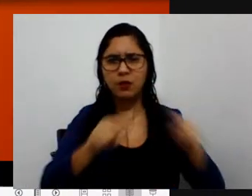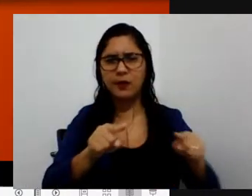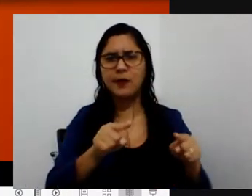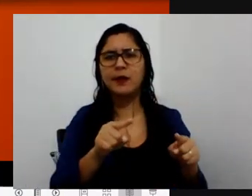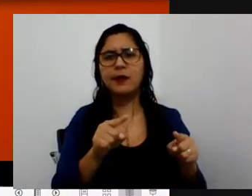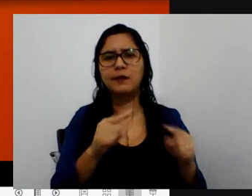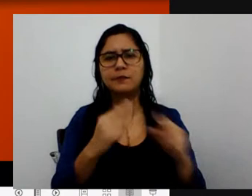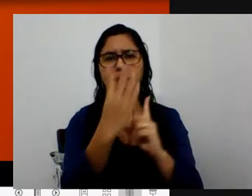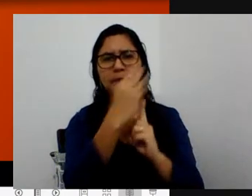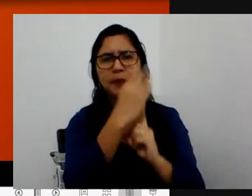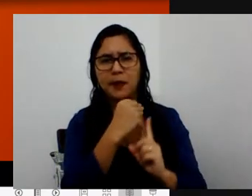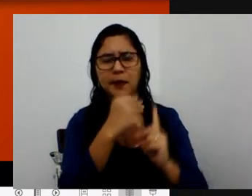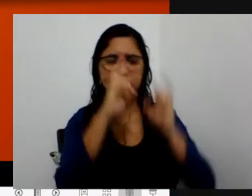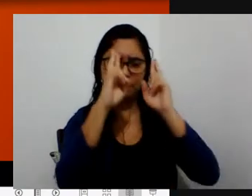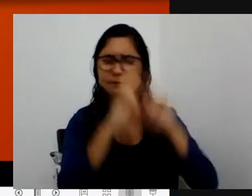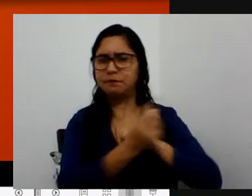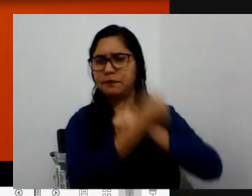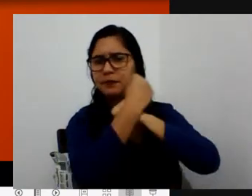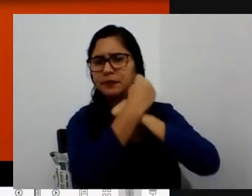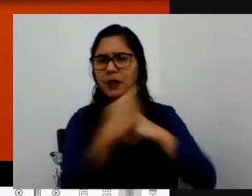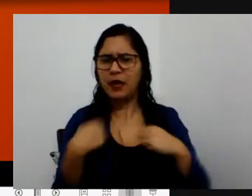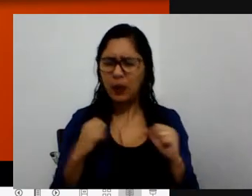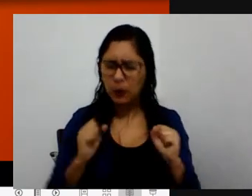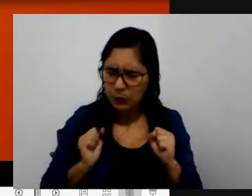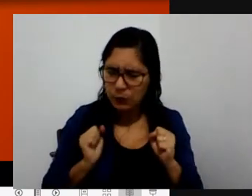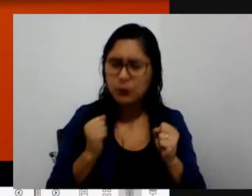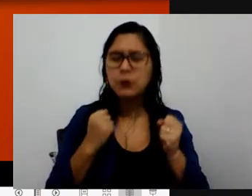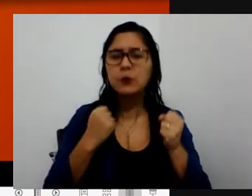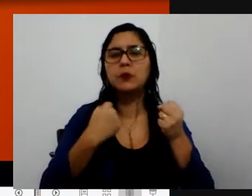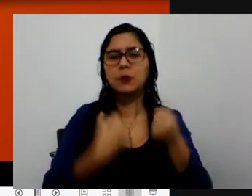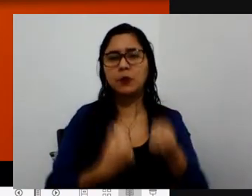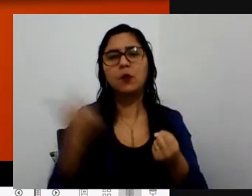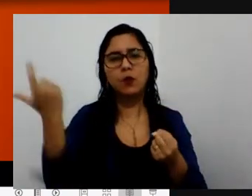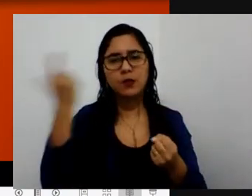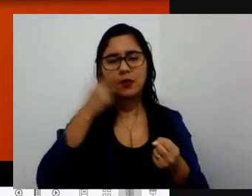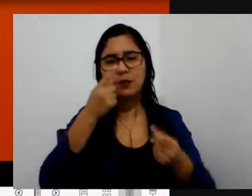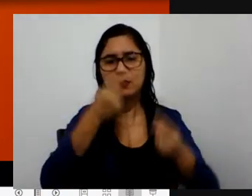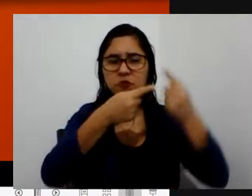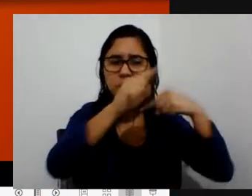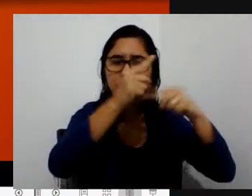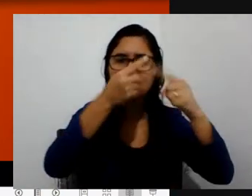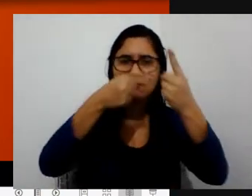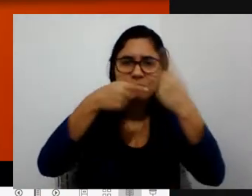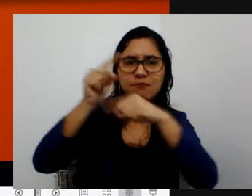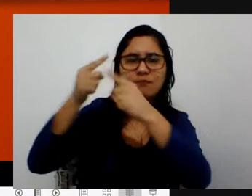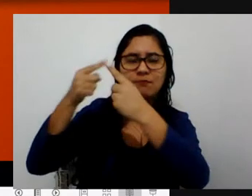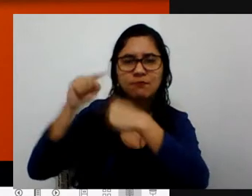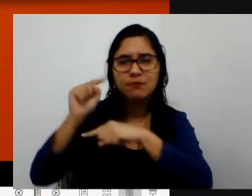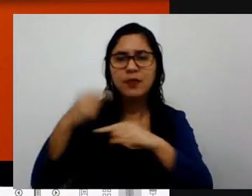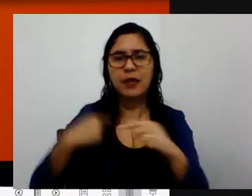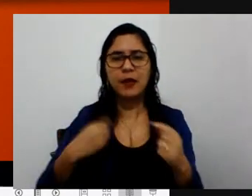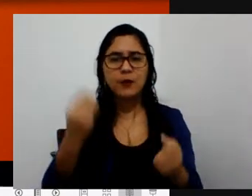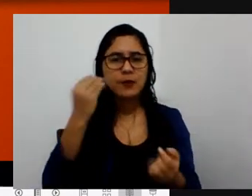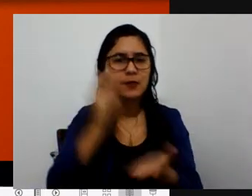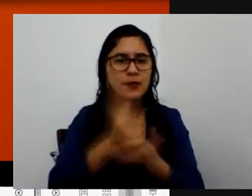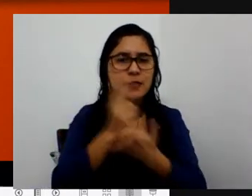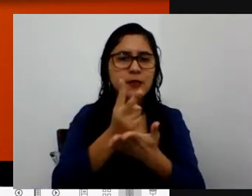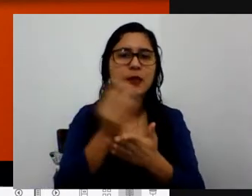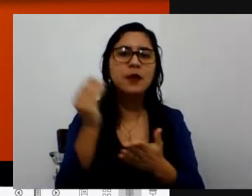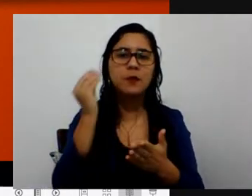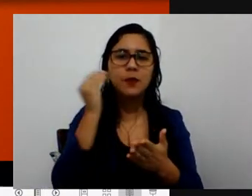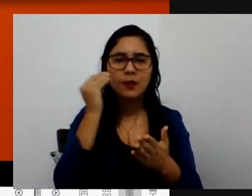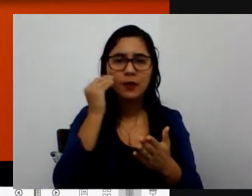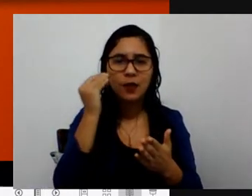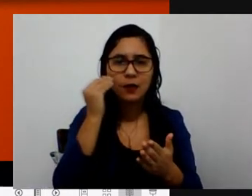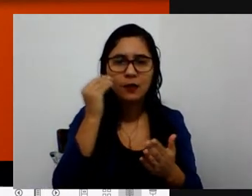assédio, desrespeito, e com muita energia consegui superar aos poucos. E sempre busquei e